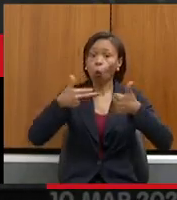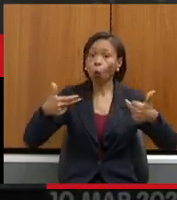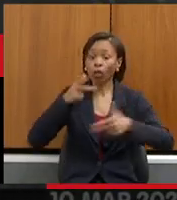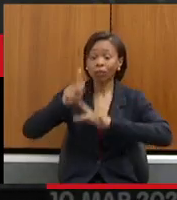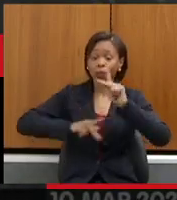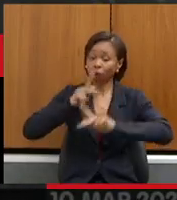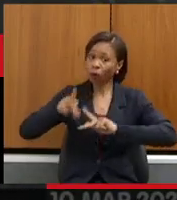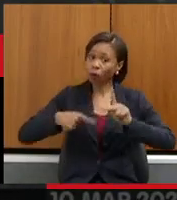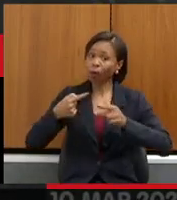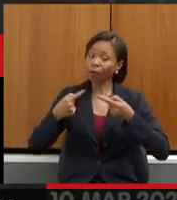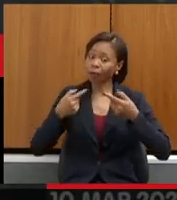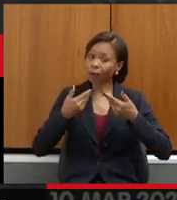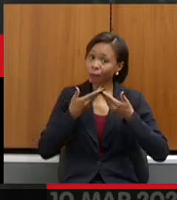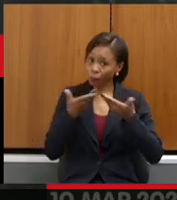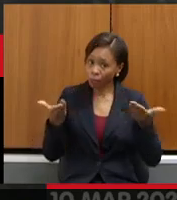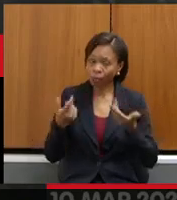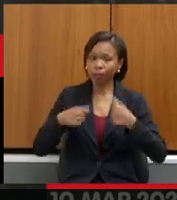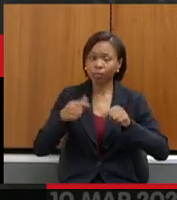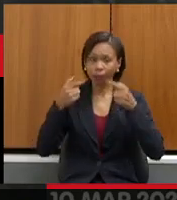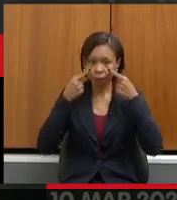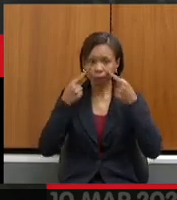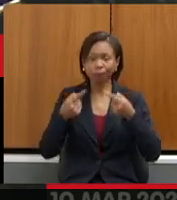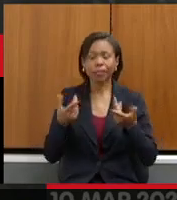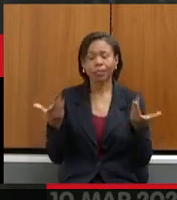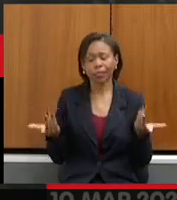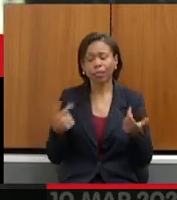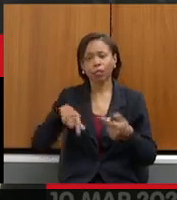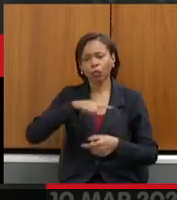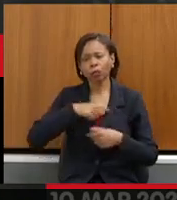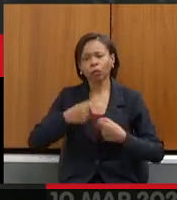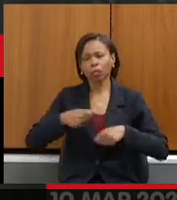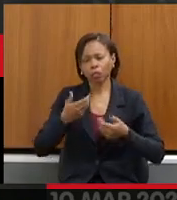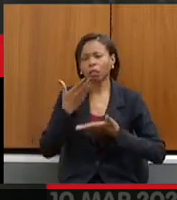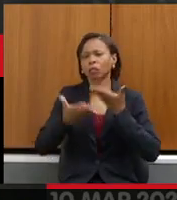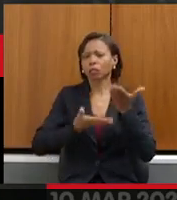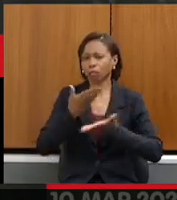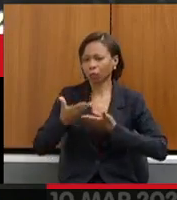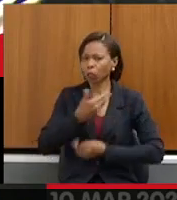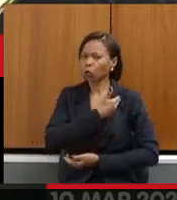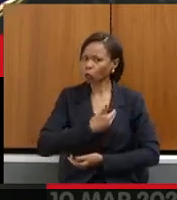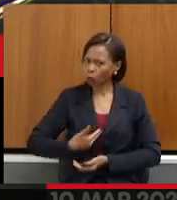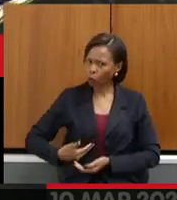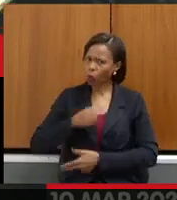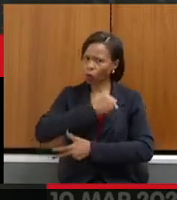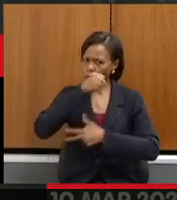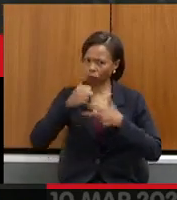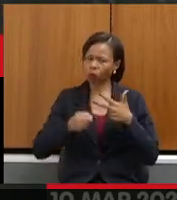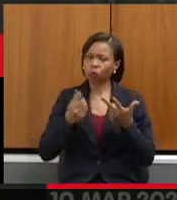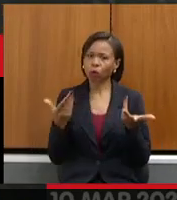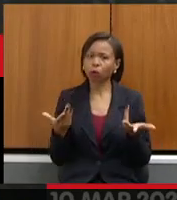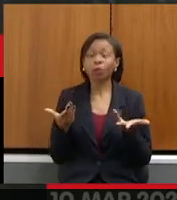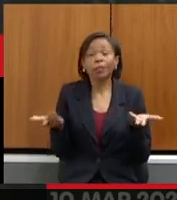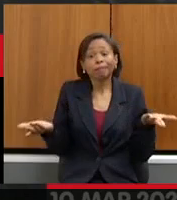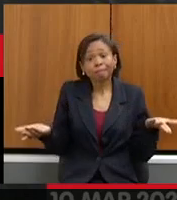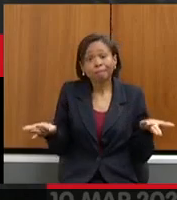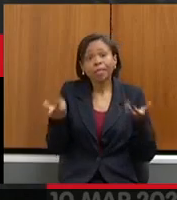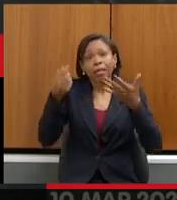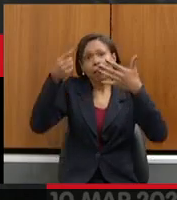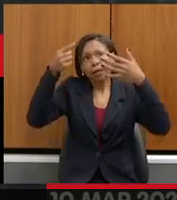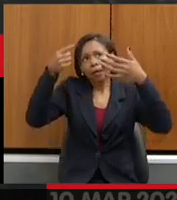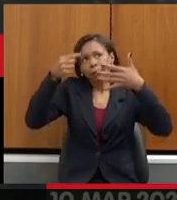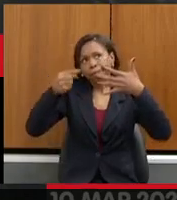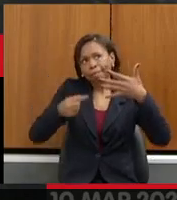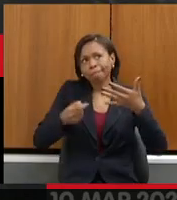o visuais por isso que nós usamos o tratamento enquanto poder público Então são essas as considerações em relação a esse processo que nós